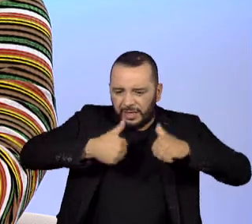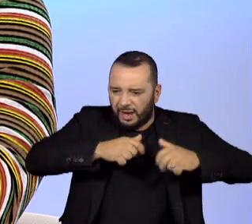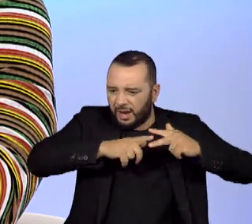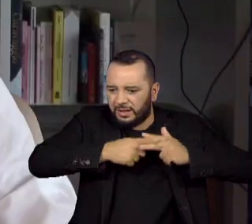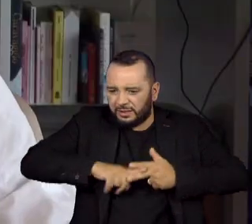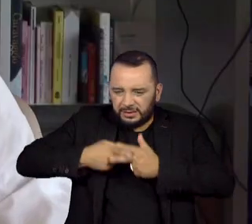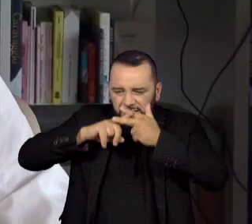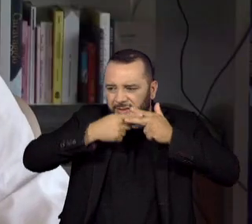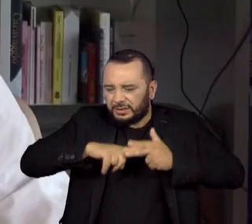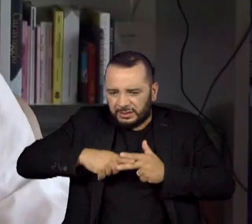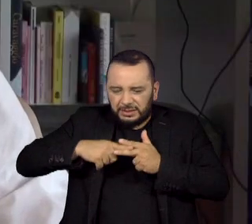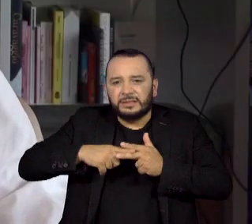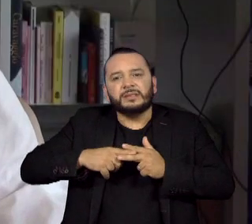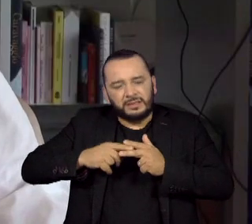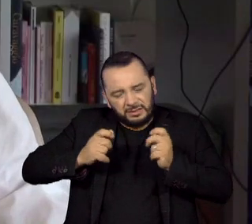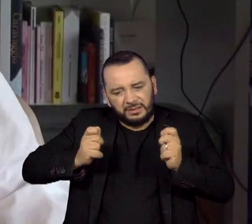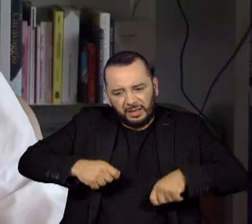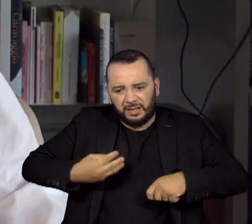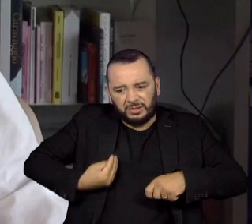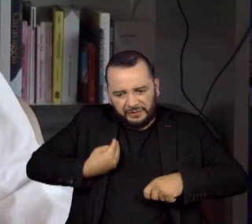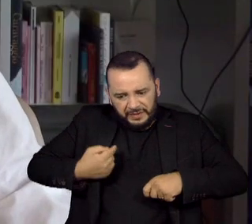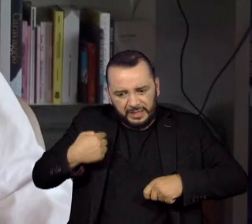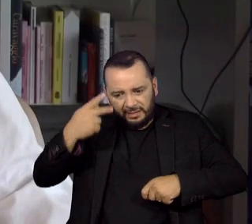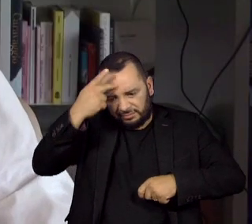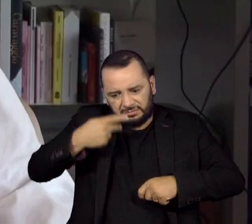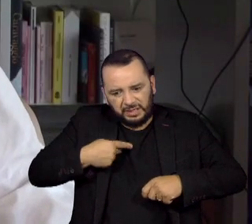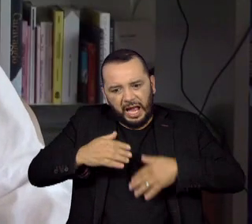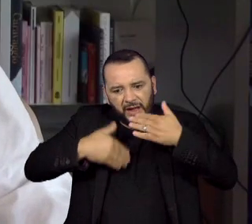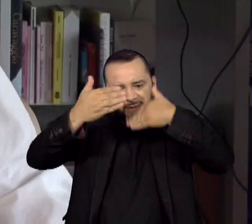e avançar em outras.